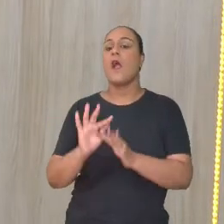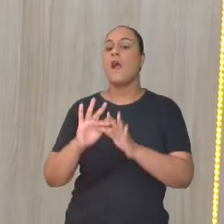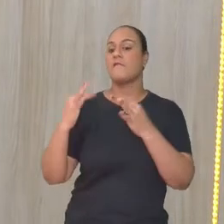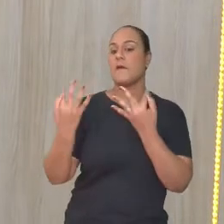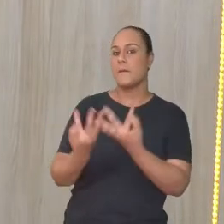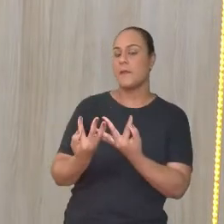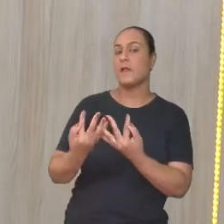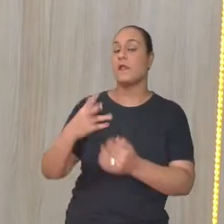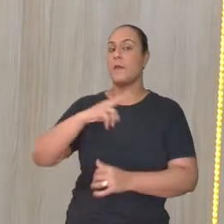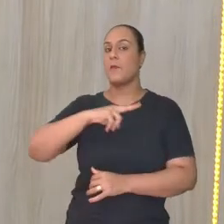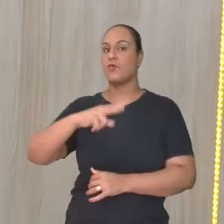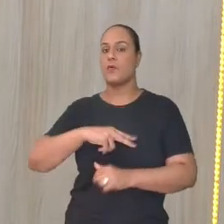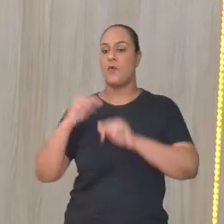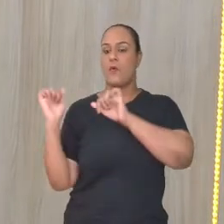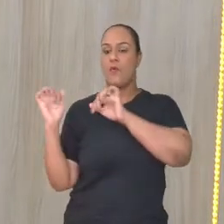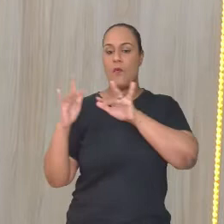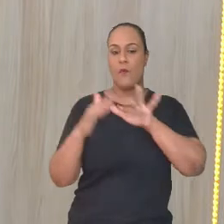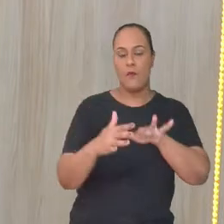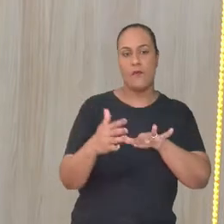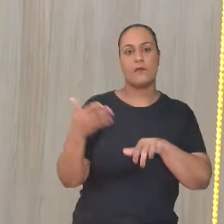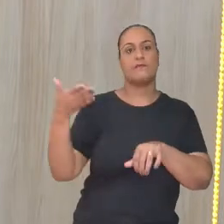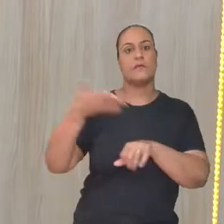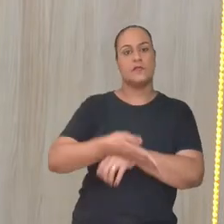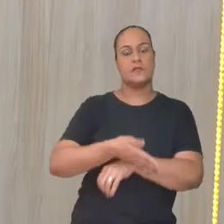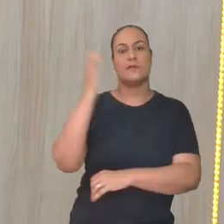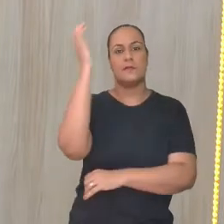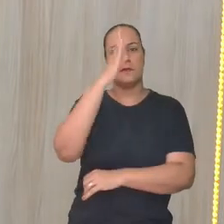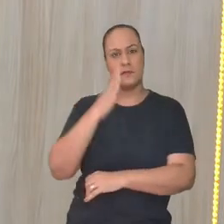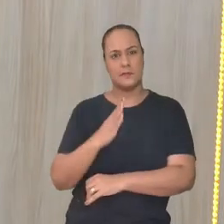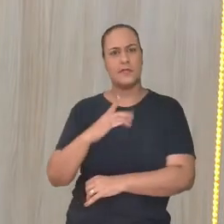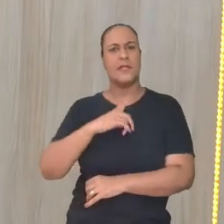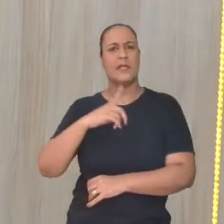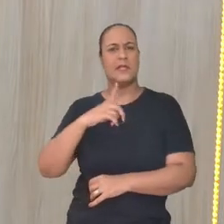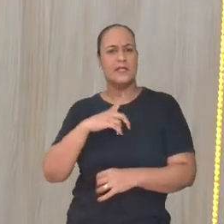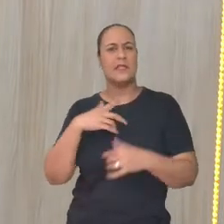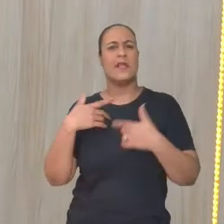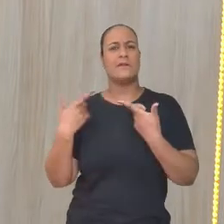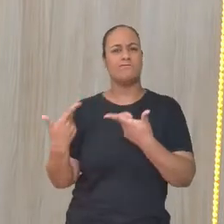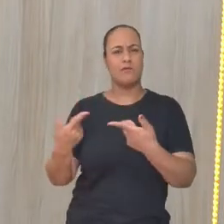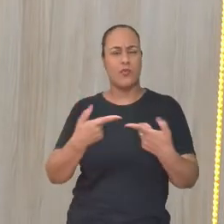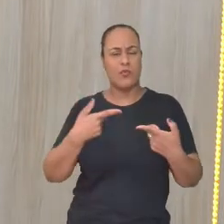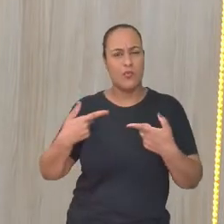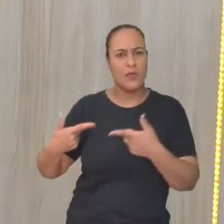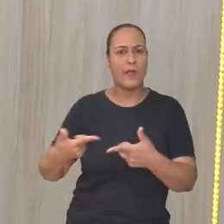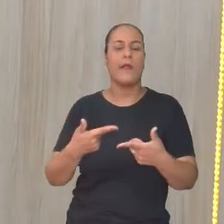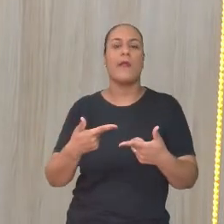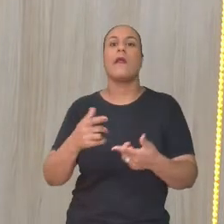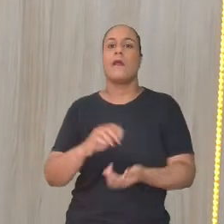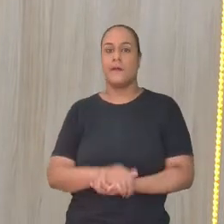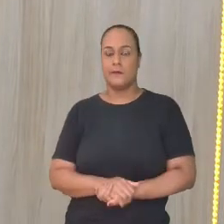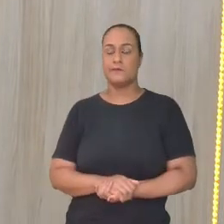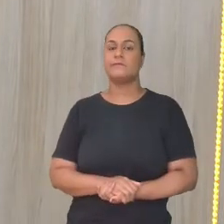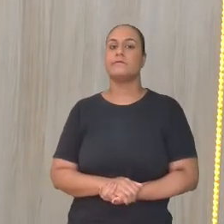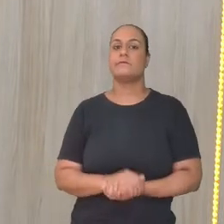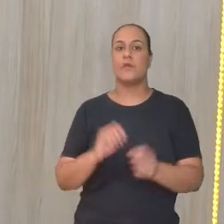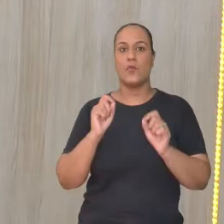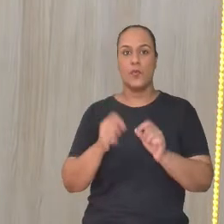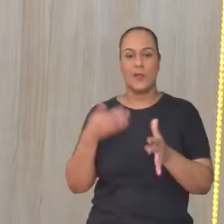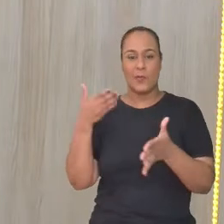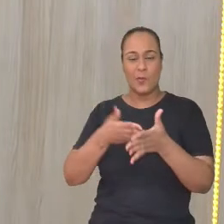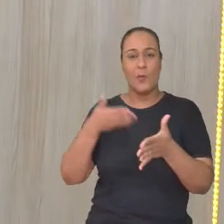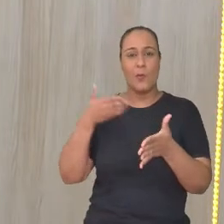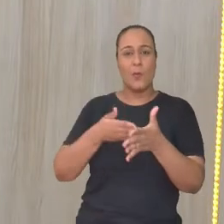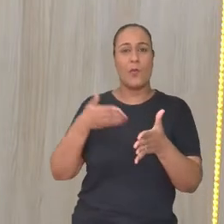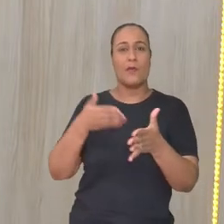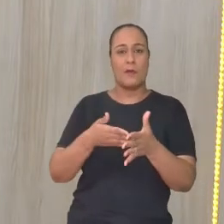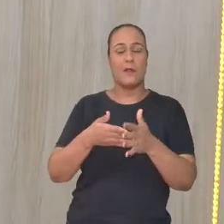né? Que tem a ver lá com aquelas guerras napoleônicas, né? Com a questão lá do bloqueio continental,